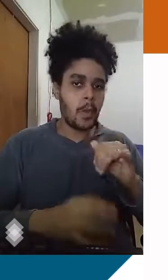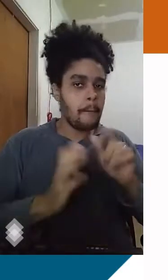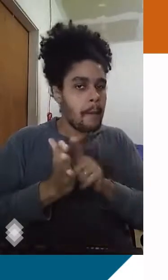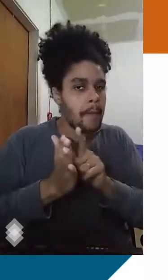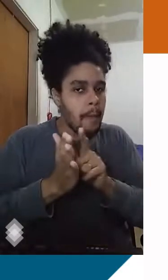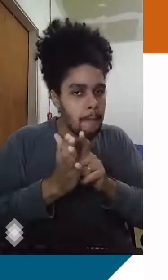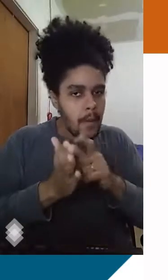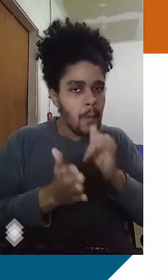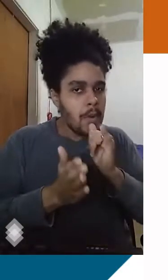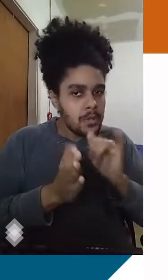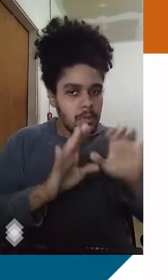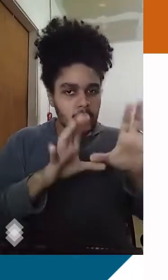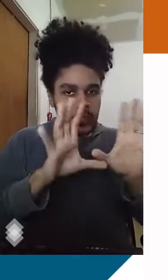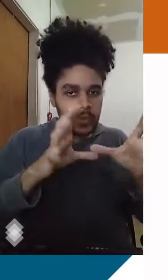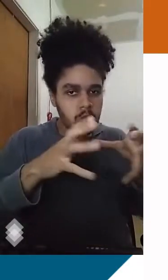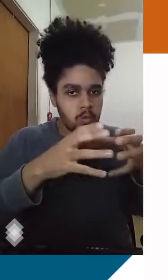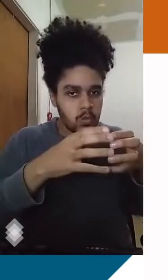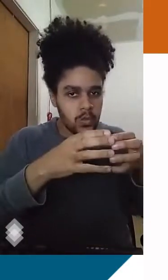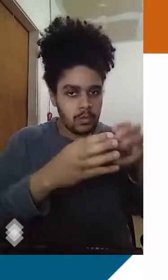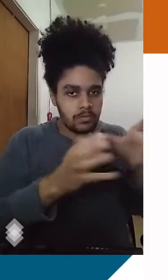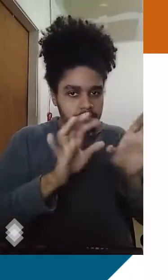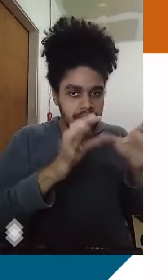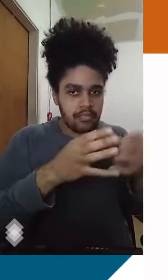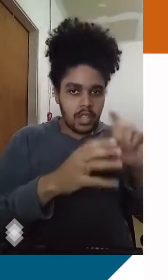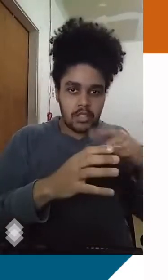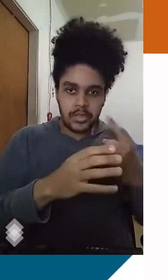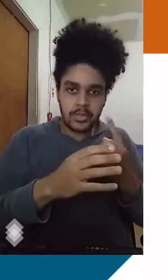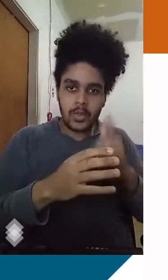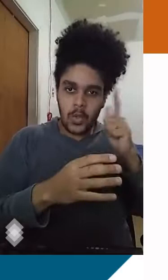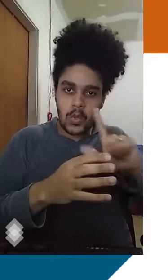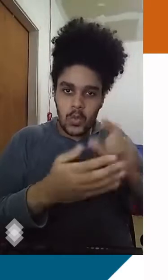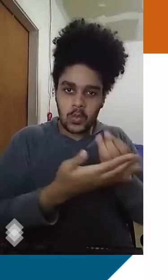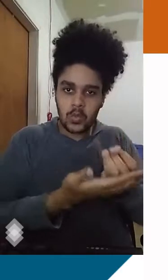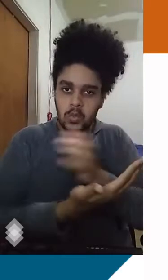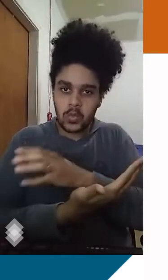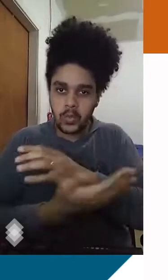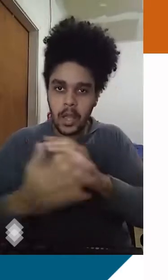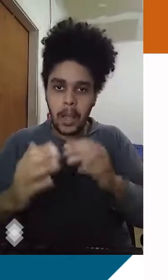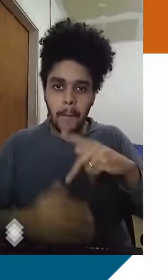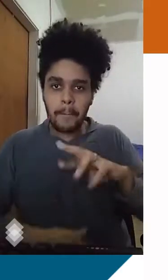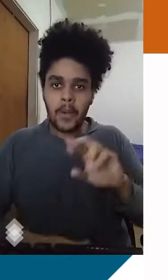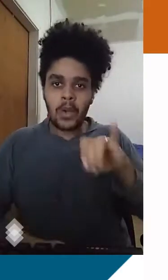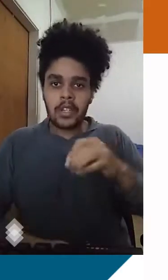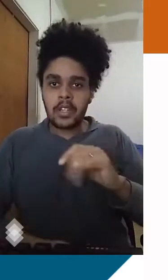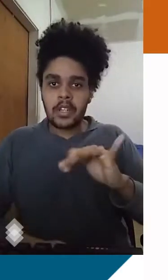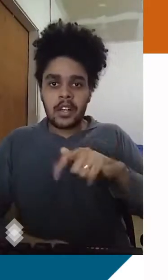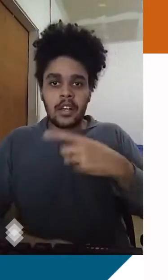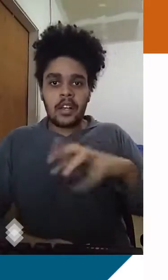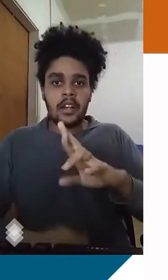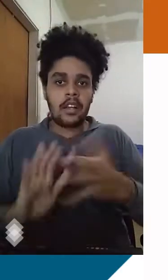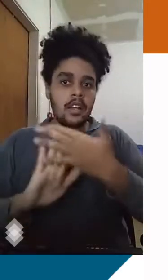Imaginem aí uma folha de papel, por exemplo, e aí a gente consegue projetar essas imagens daqui